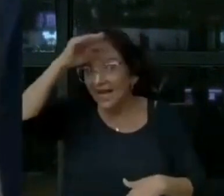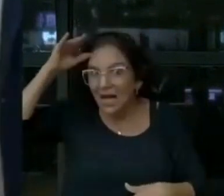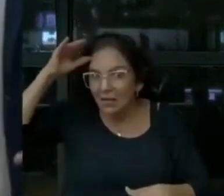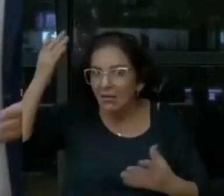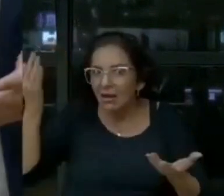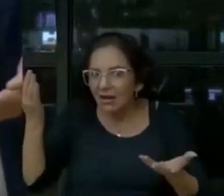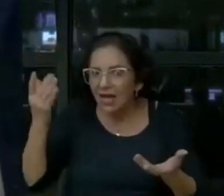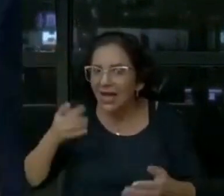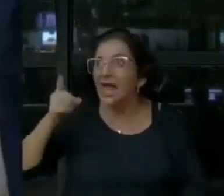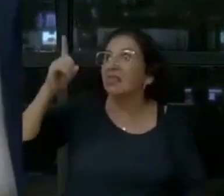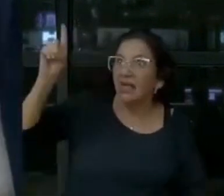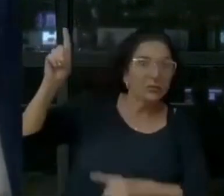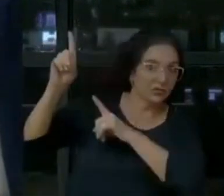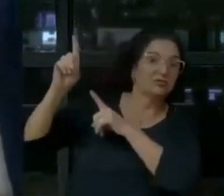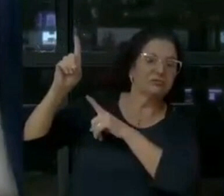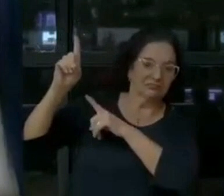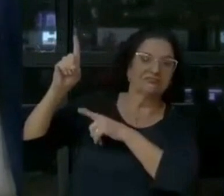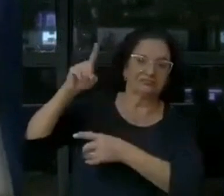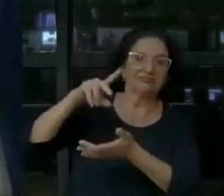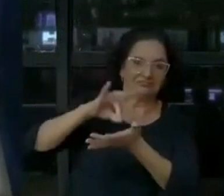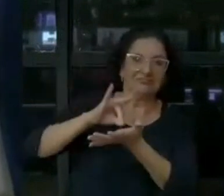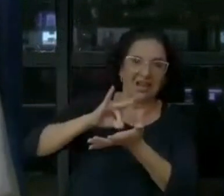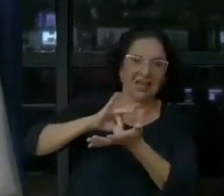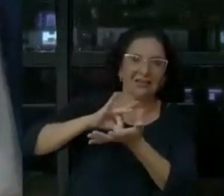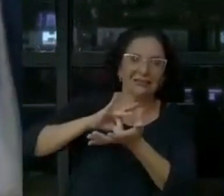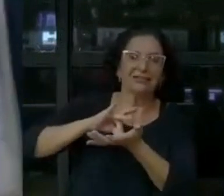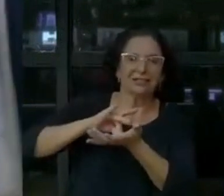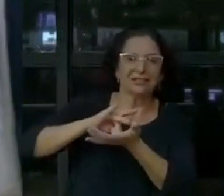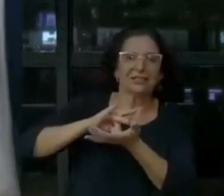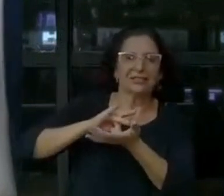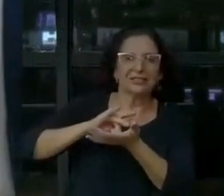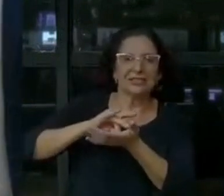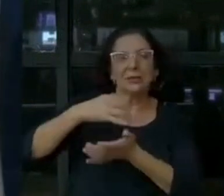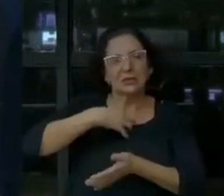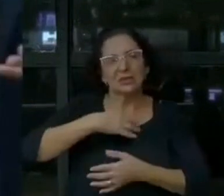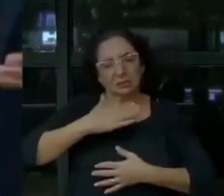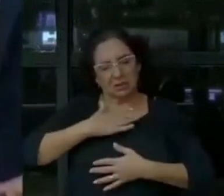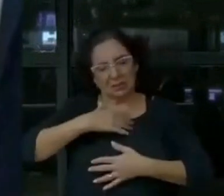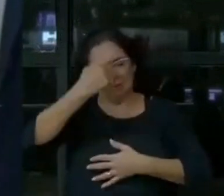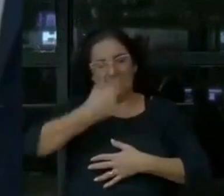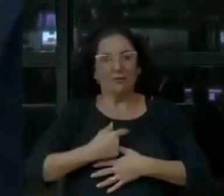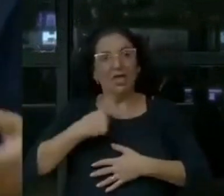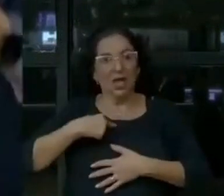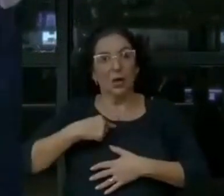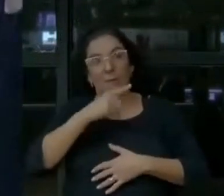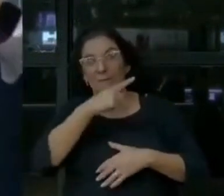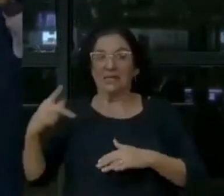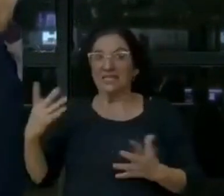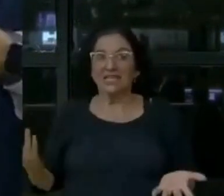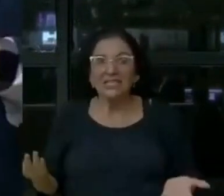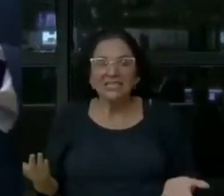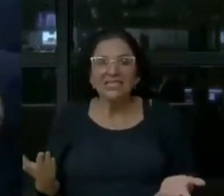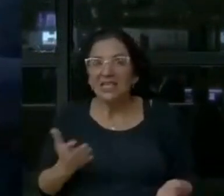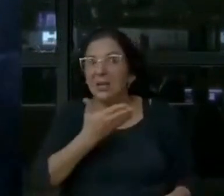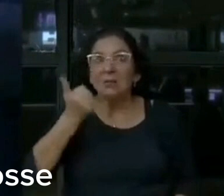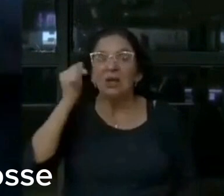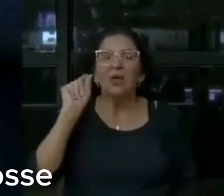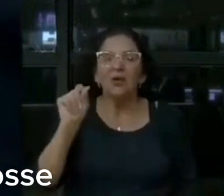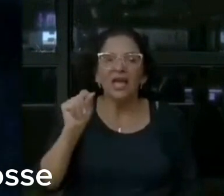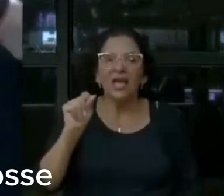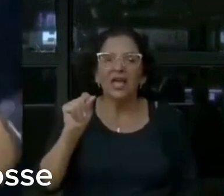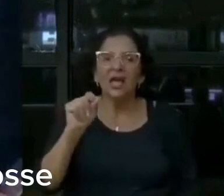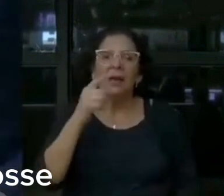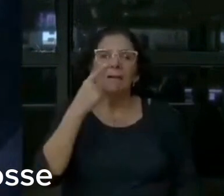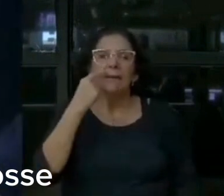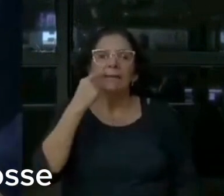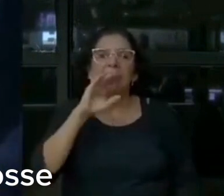se não existe Deus, essa história ela não faz sentido. Viro presidente e o melhor de tudo, com meus